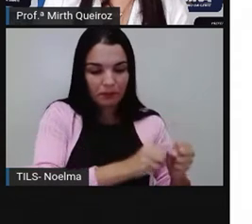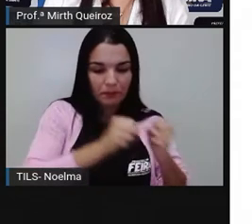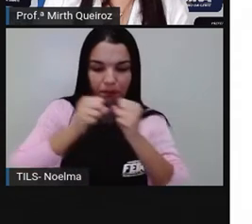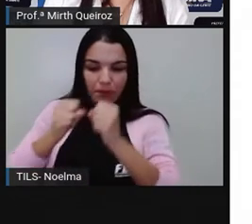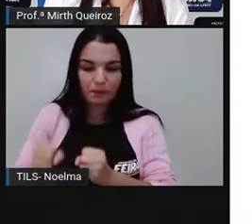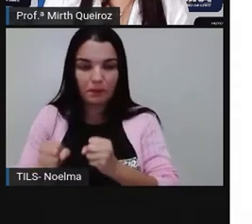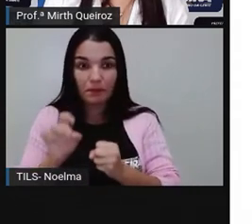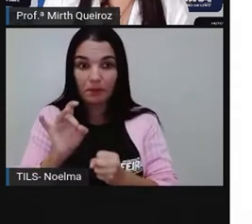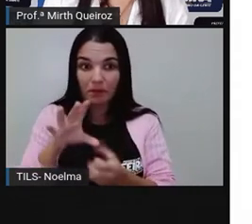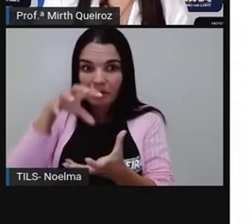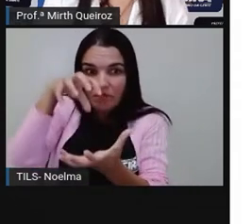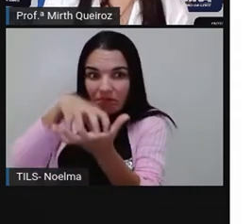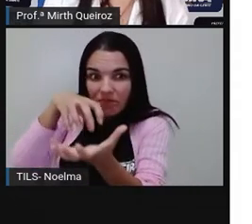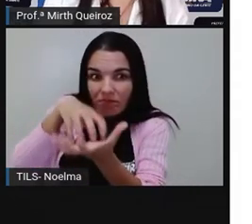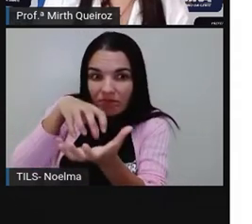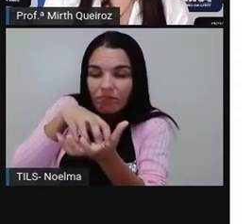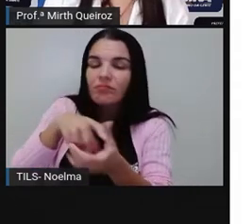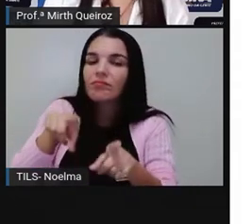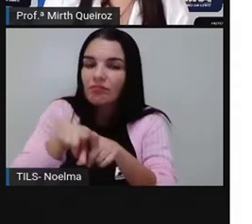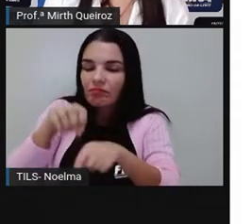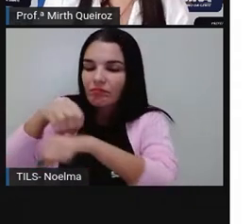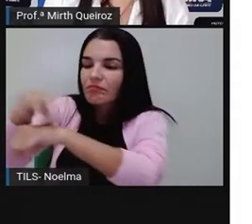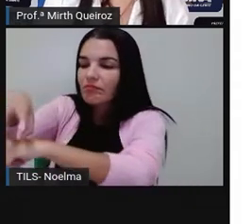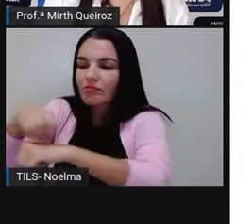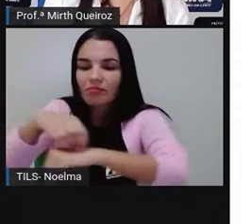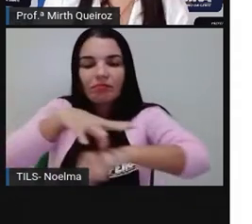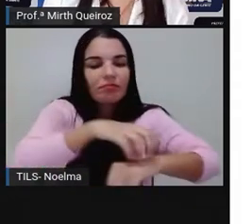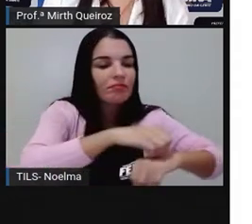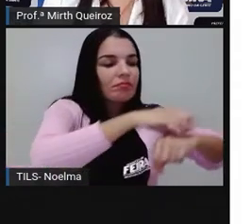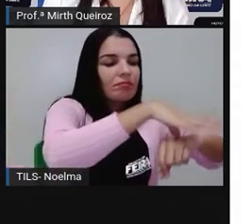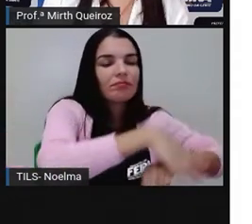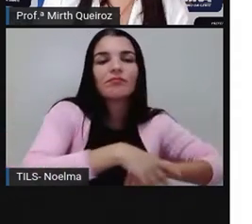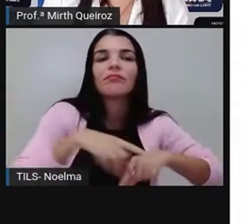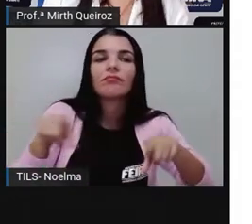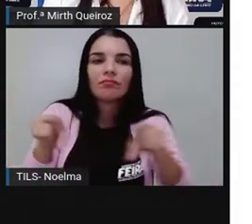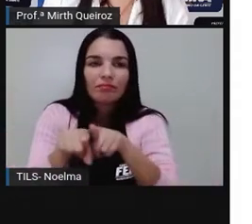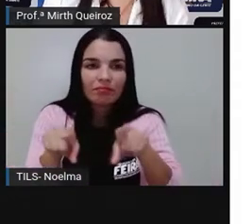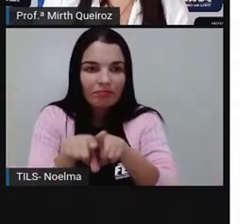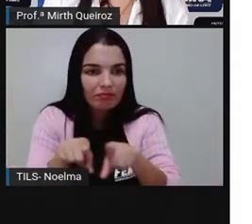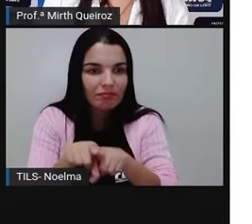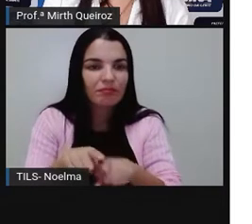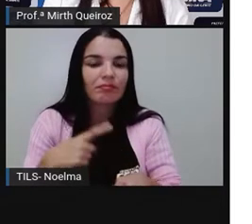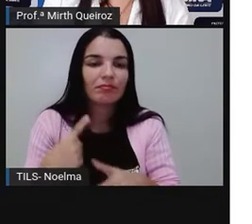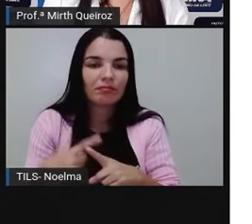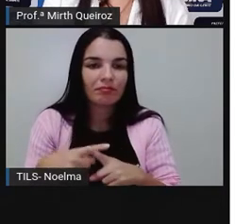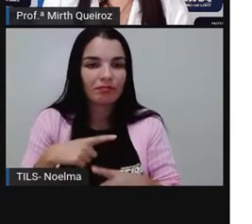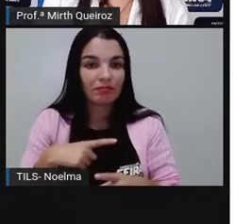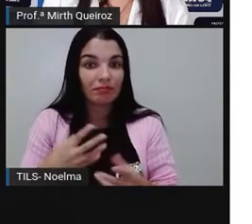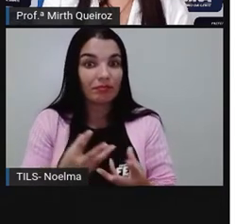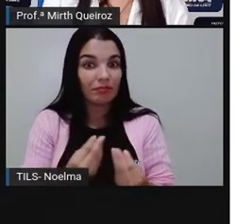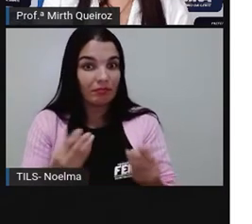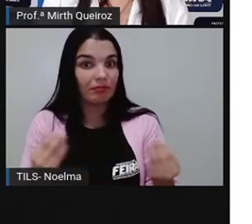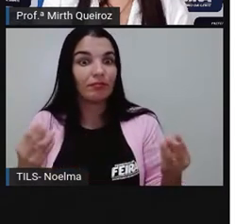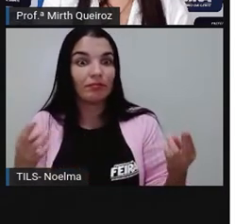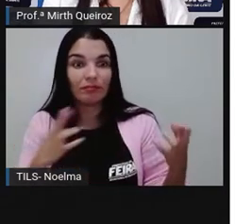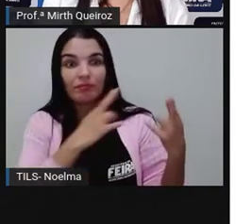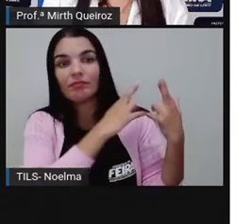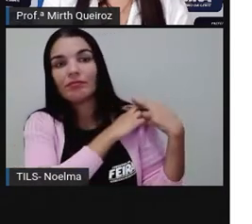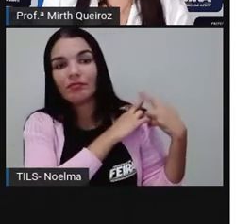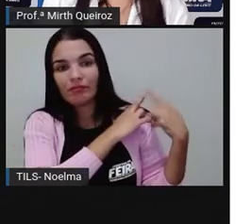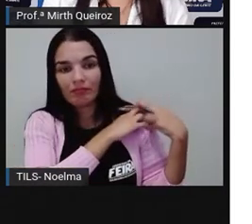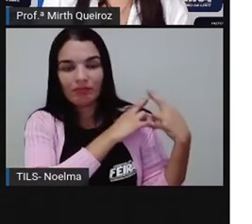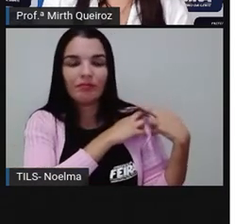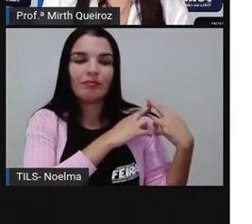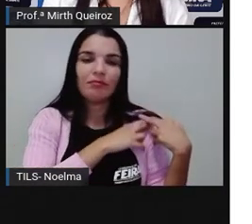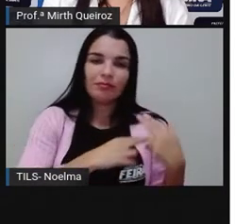tão centralizado, ele é mais descentralizado, uma vez que nós temos vários cargos aí, nós temos